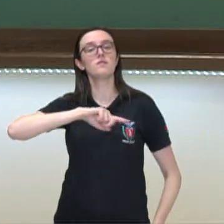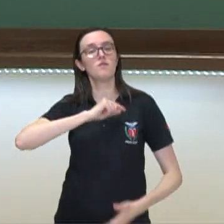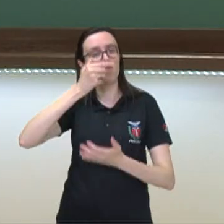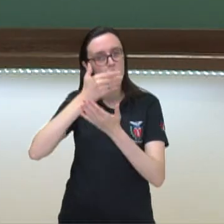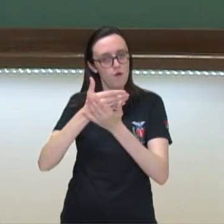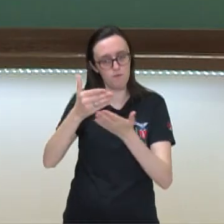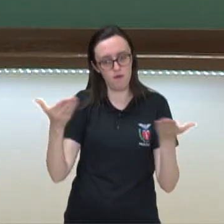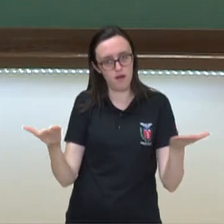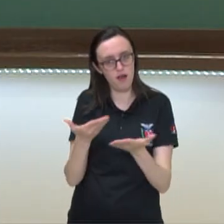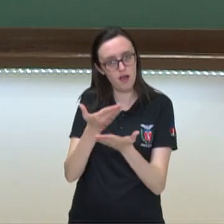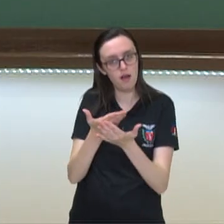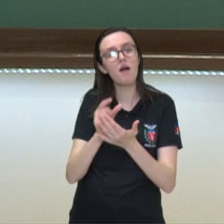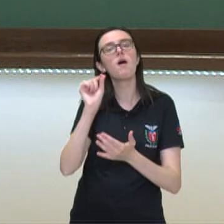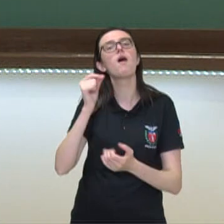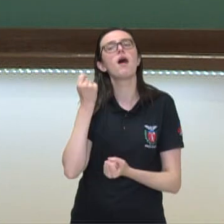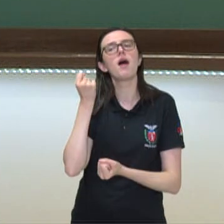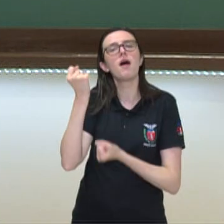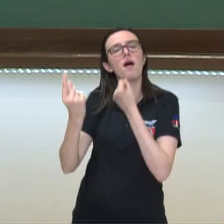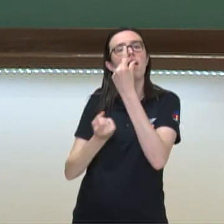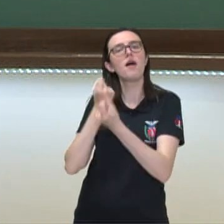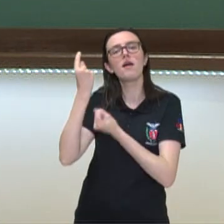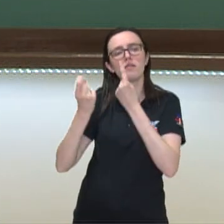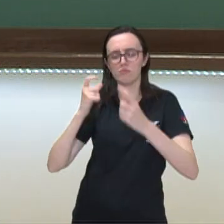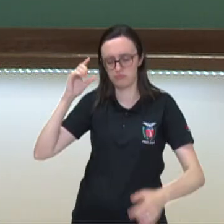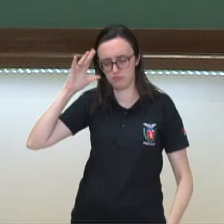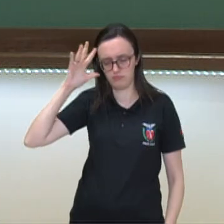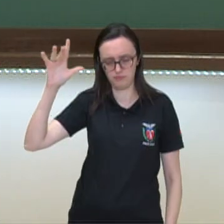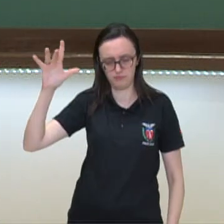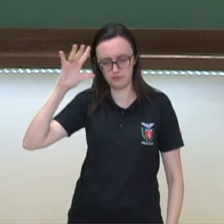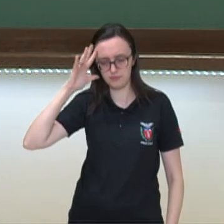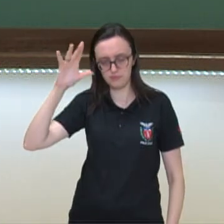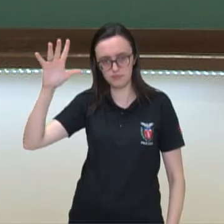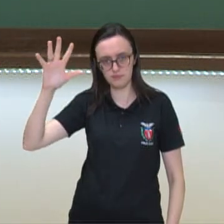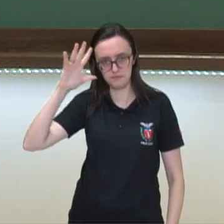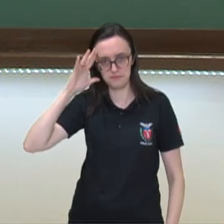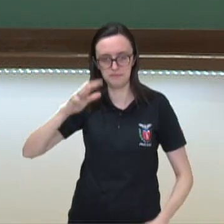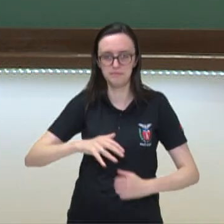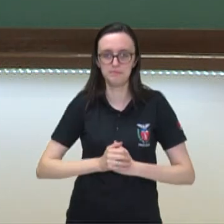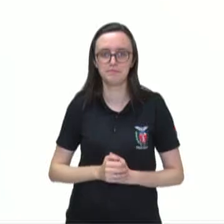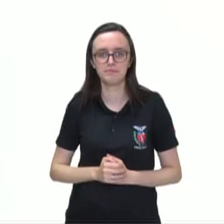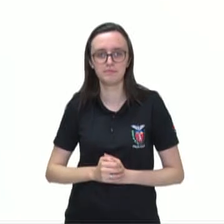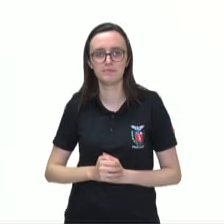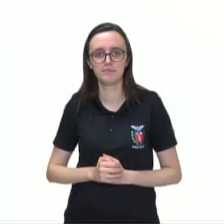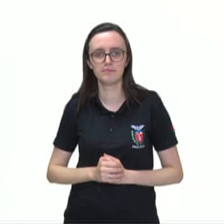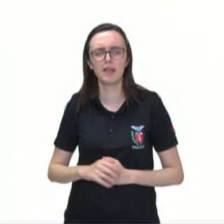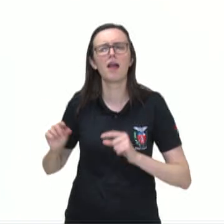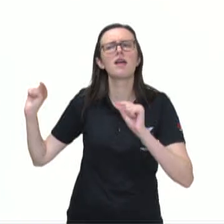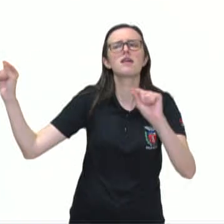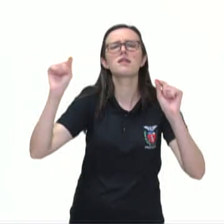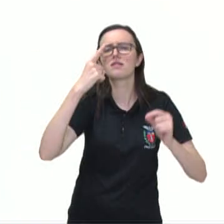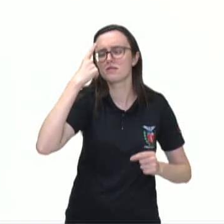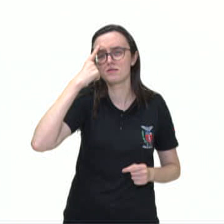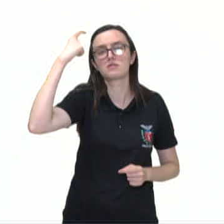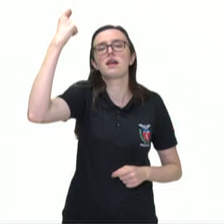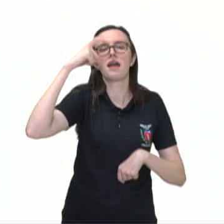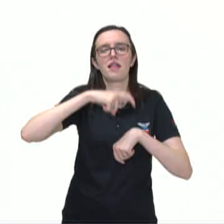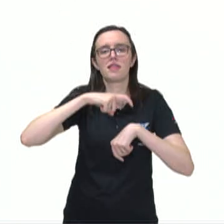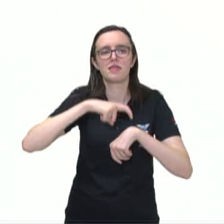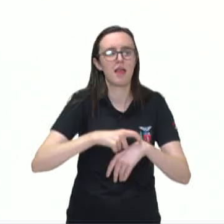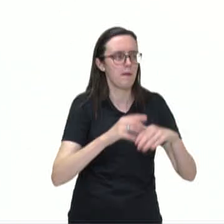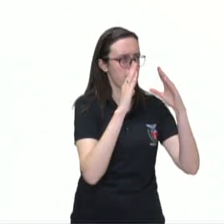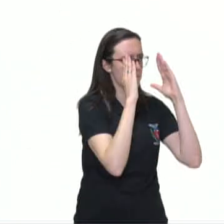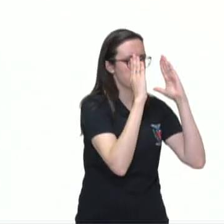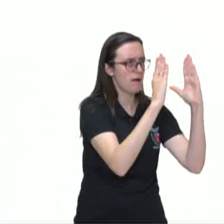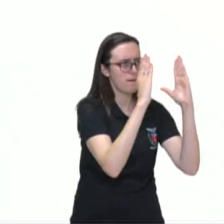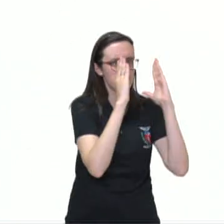a nossa aula com algumas reflexões. Quem teve a ideia de cortar o tempo em